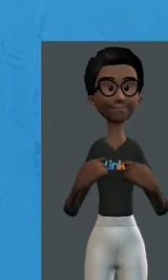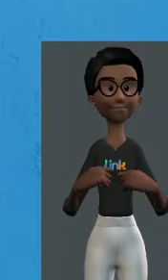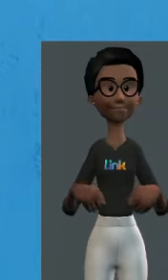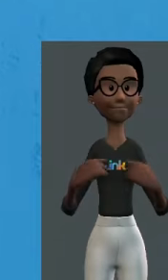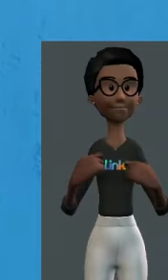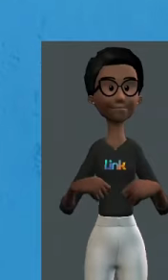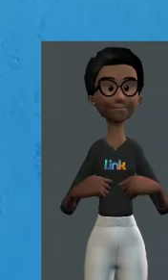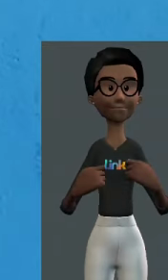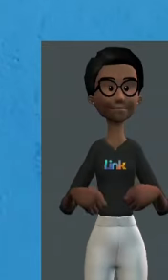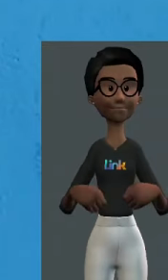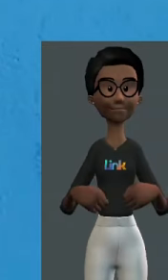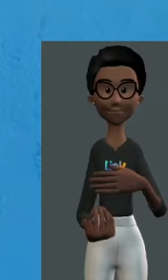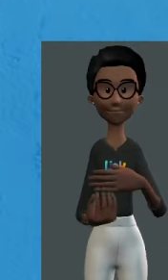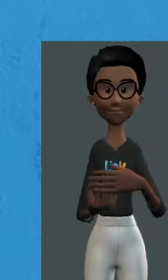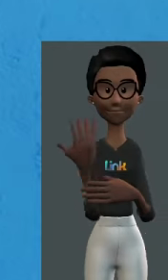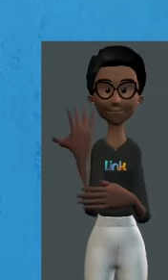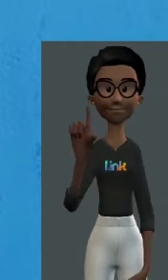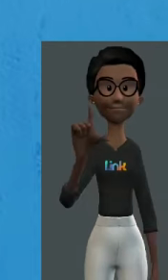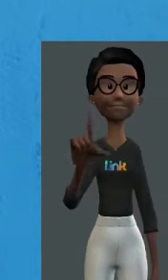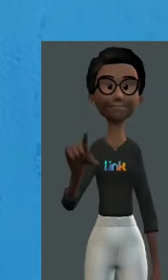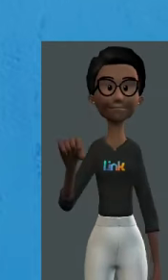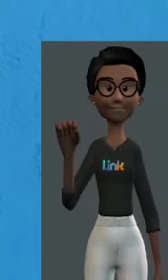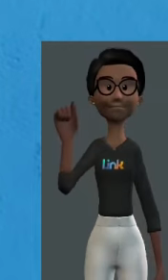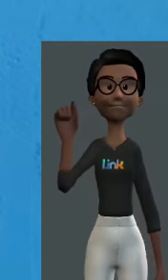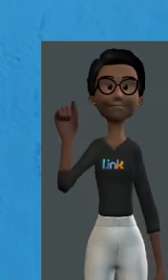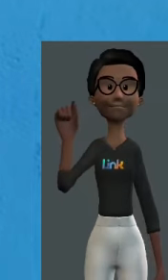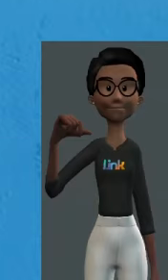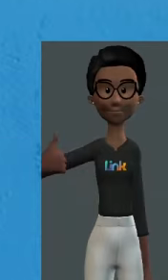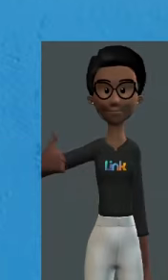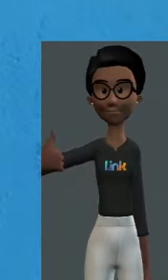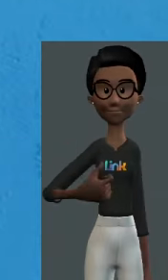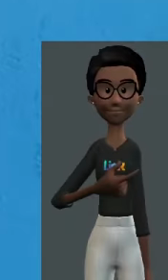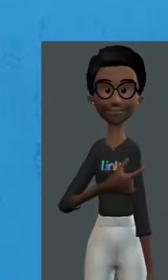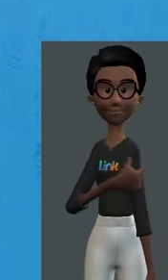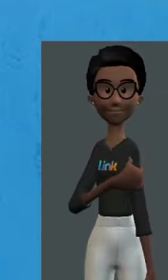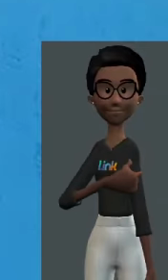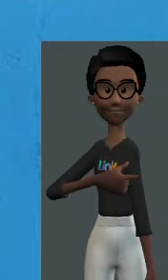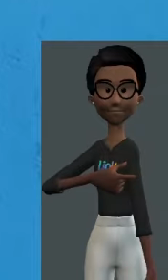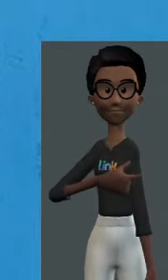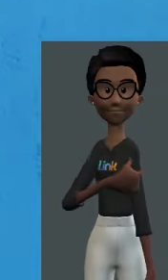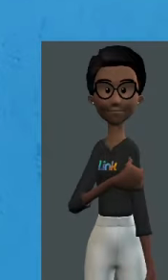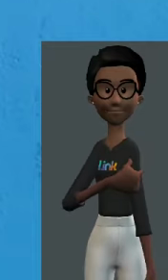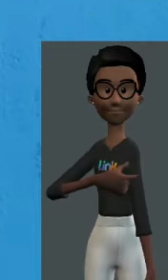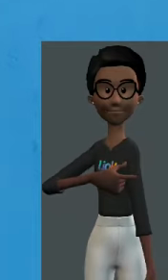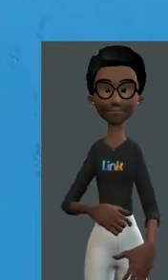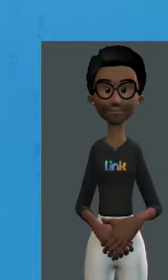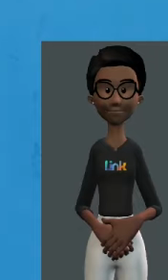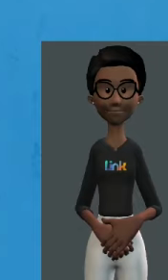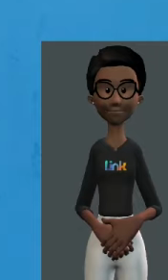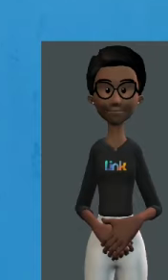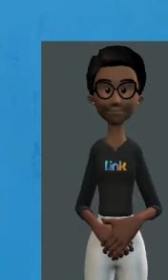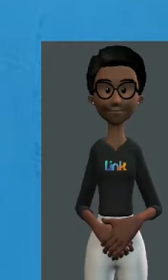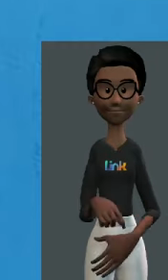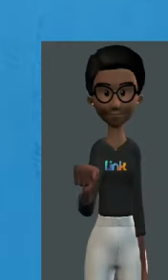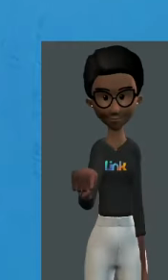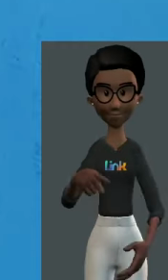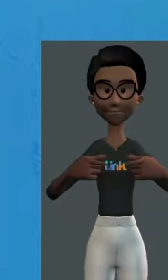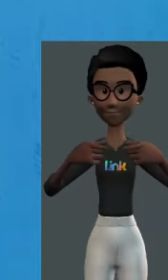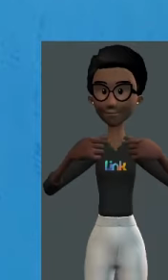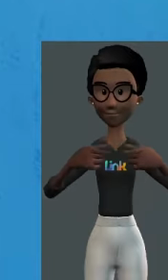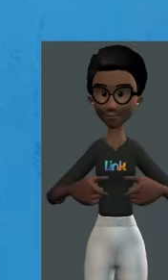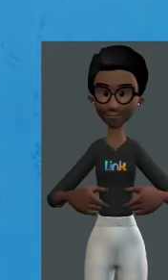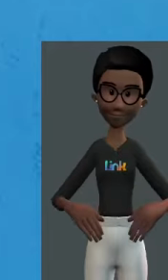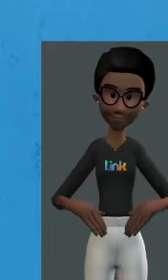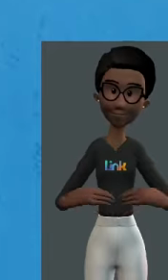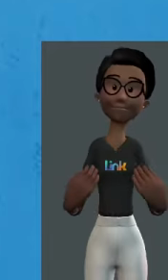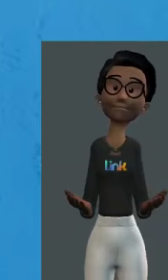hoje, isso, segundo Platão, era um indício perfeito de que a maioria nem sempre está certa. porque naquele caso